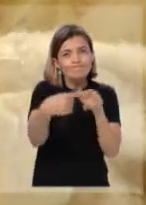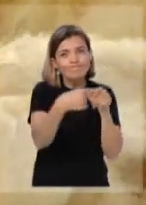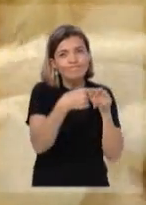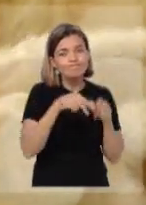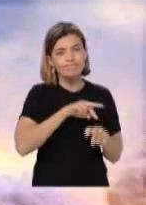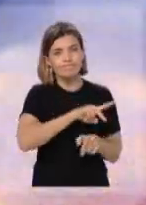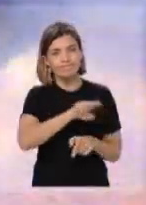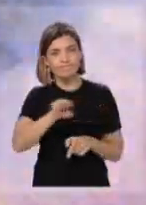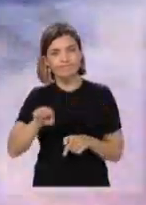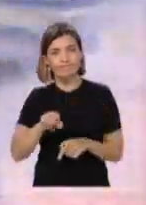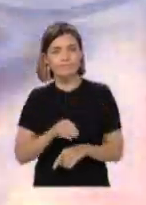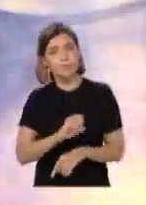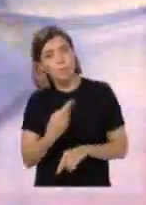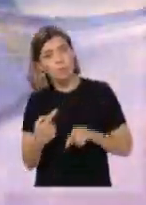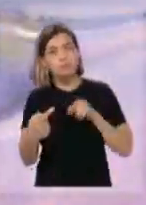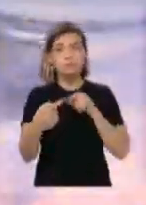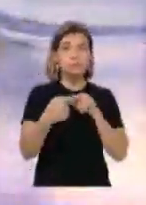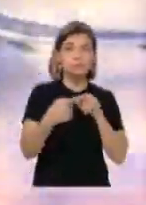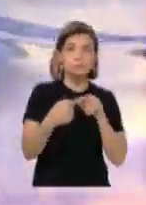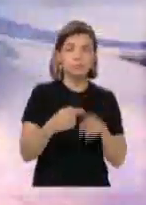peculiaridades.